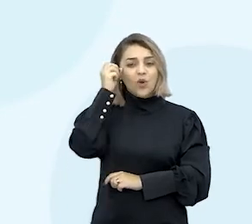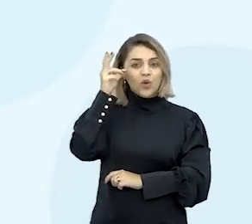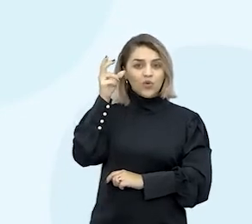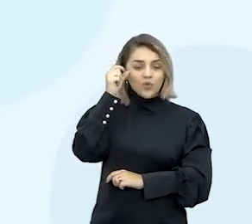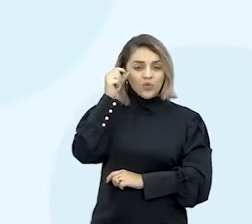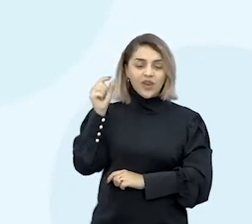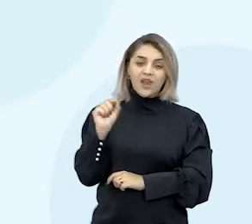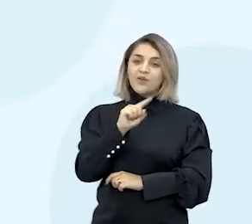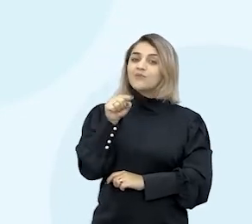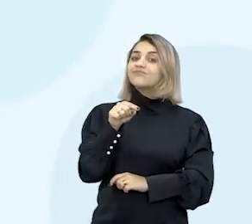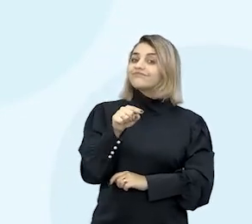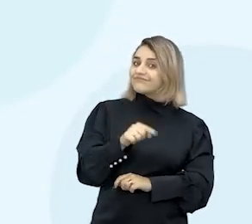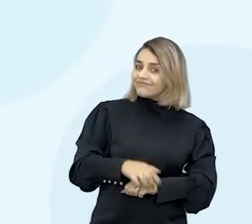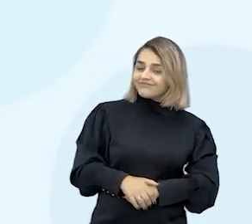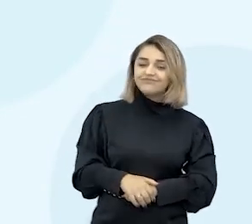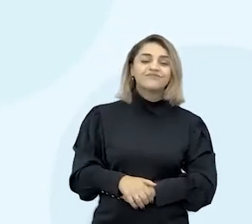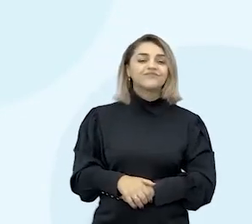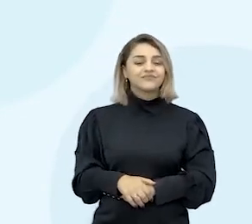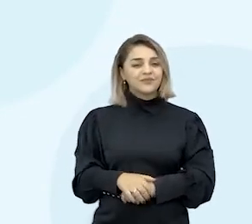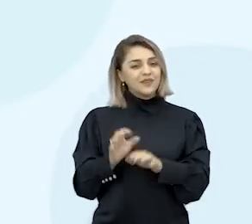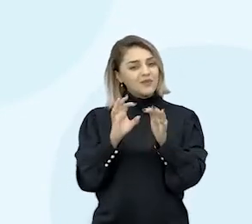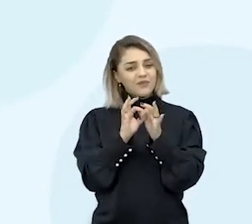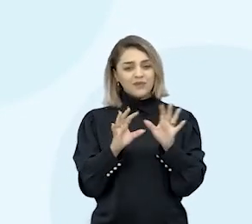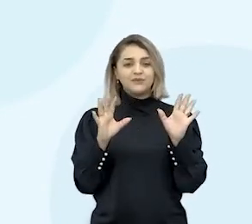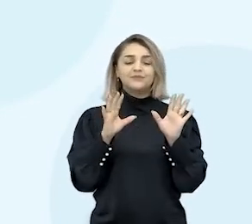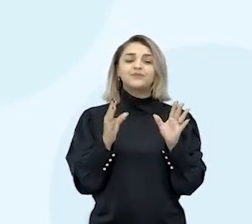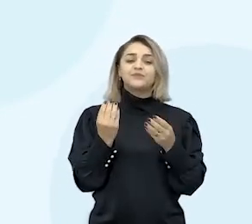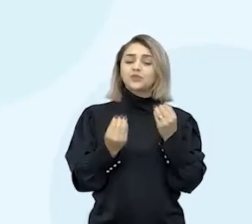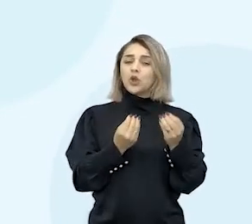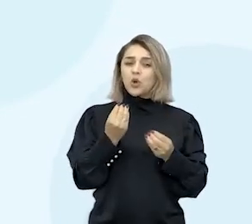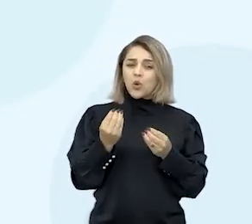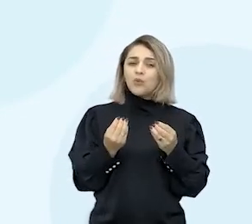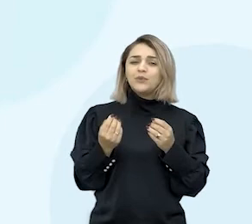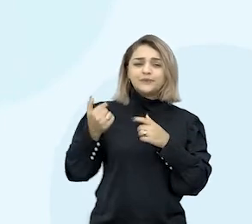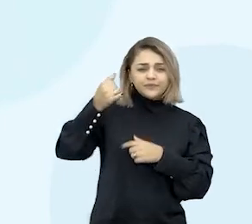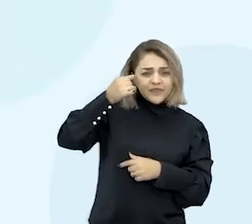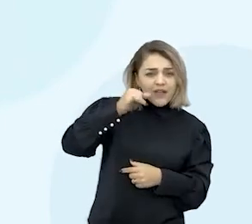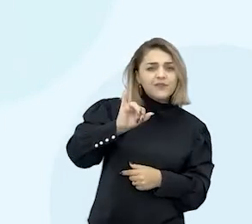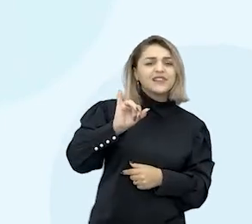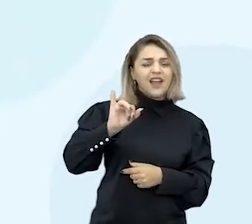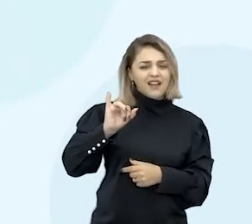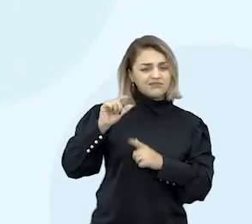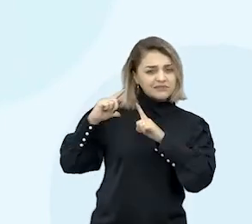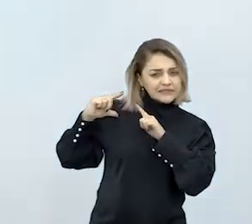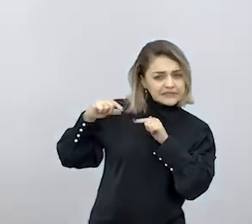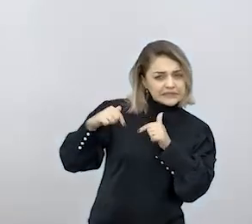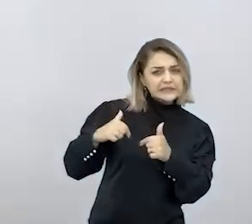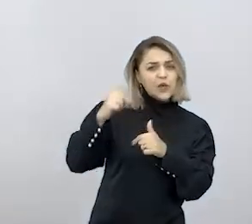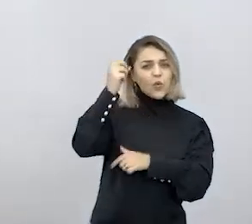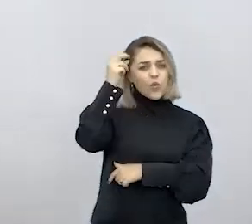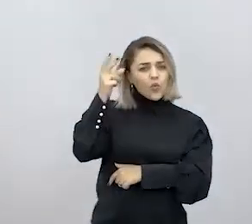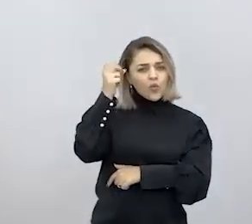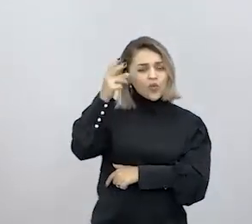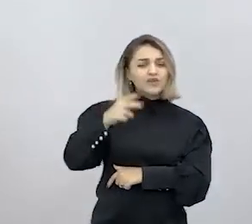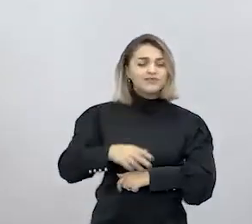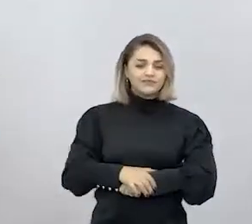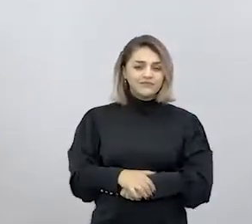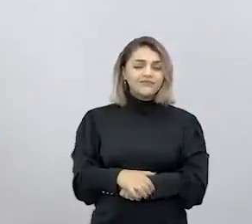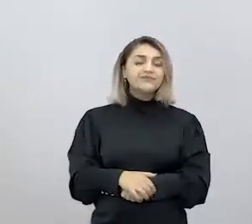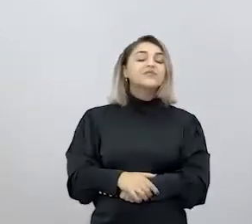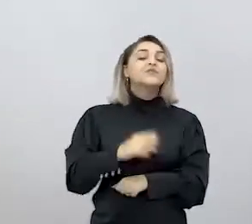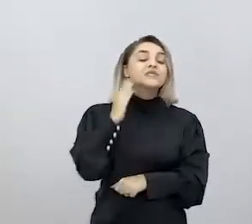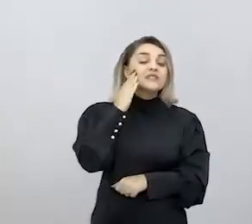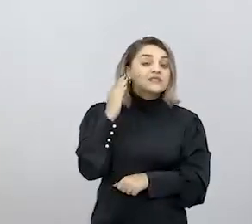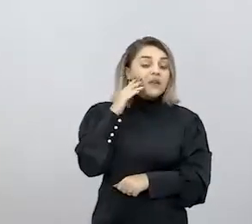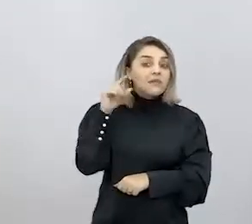tá bom? Certo? Como combater esse conservadorismo cultural? Se você sabe quem é o culpado, né, quem está puxando para trás